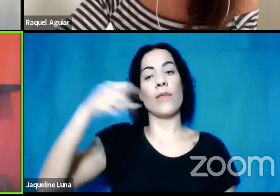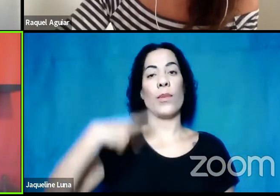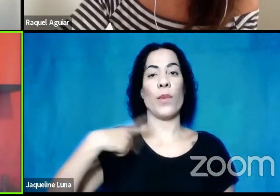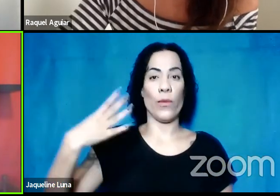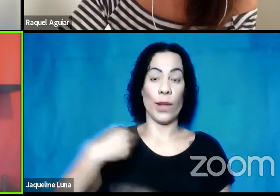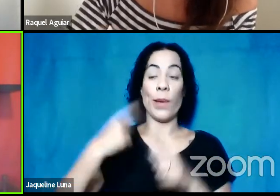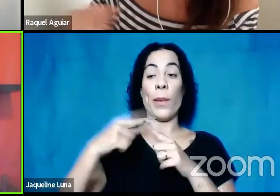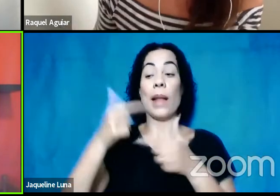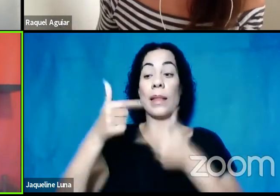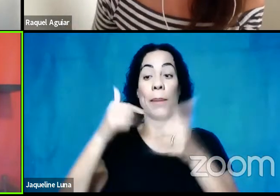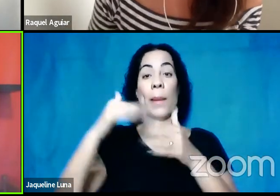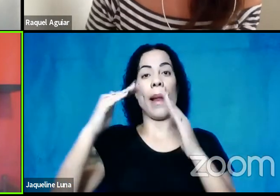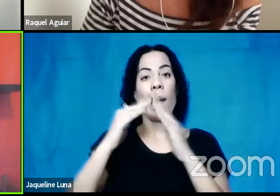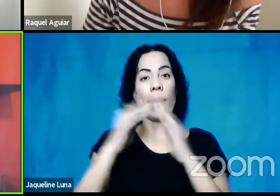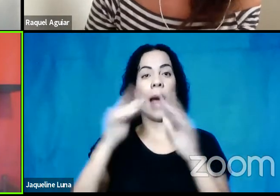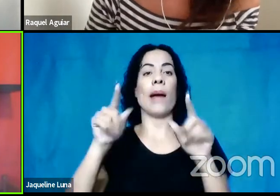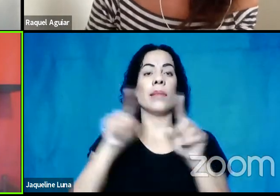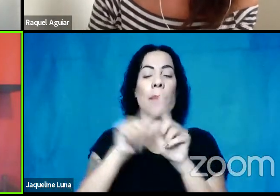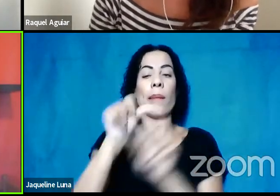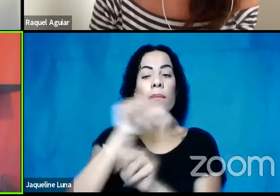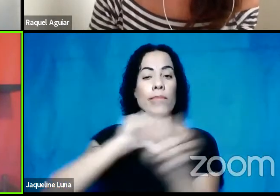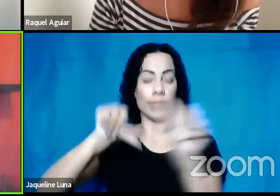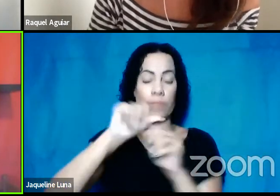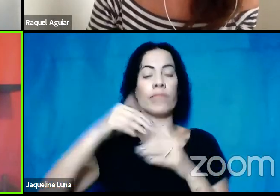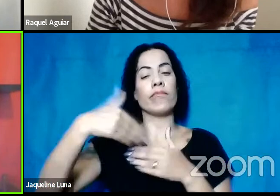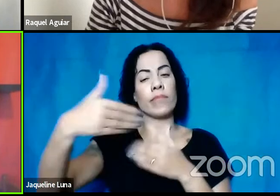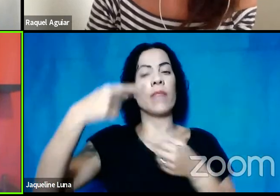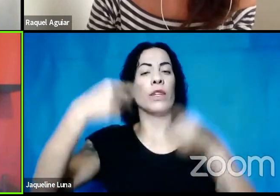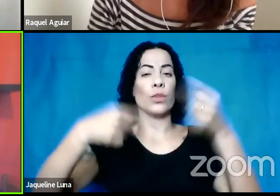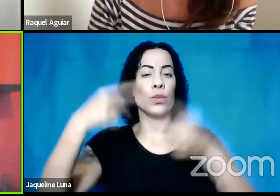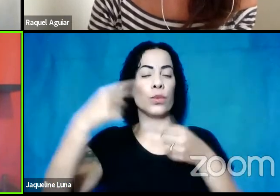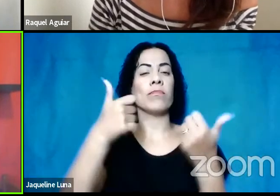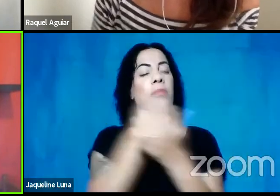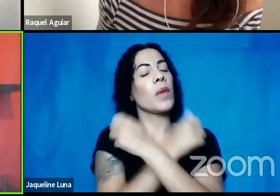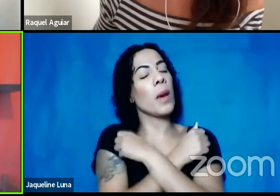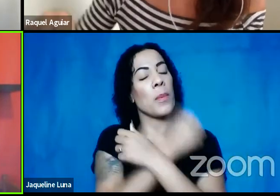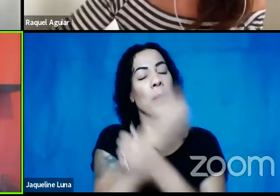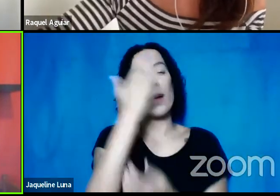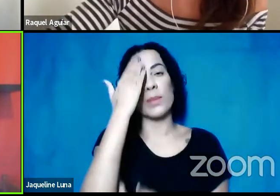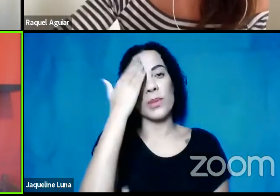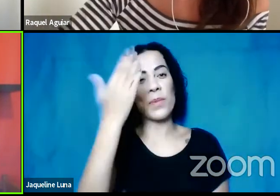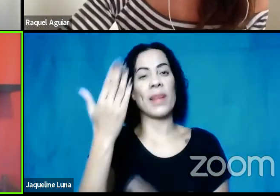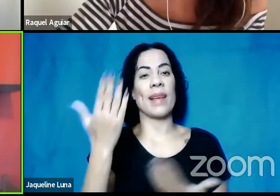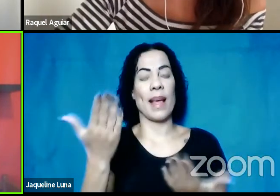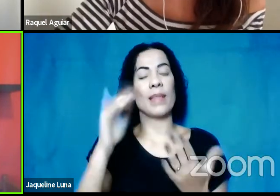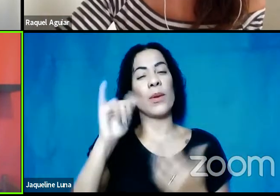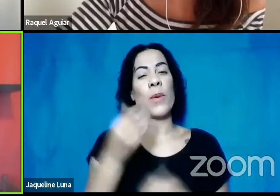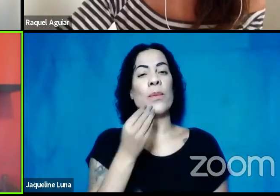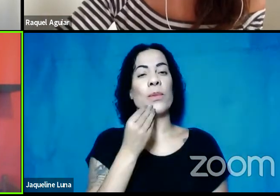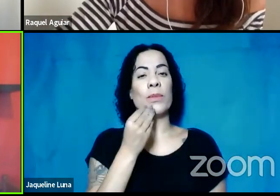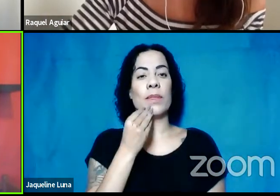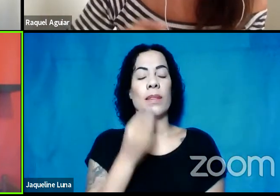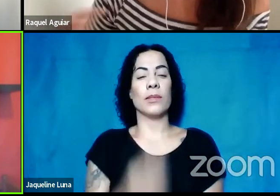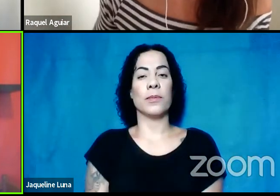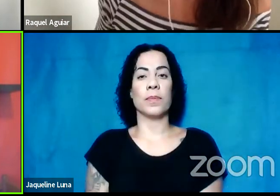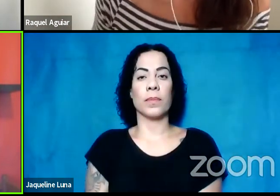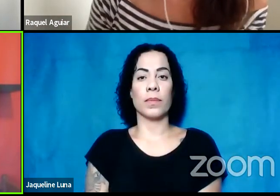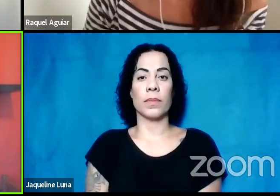do rodízio, mas até lá a gente vai discutindo por aqui. Um abraço e obrigada pela oportunidade.